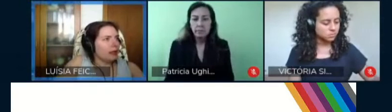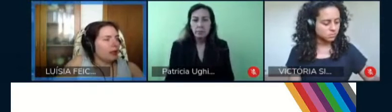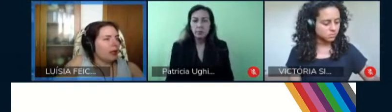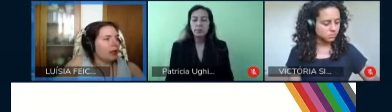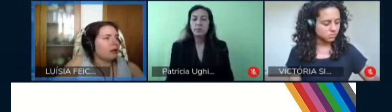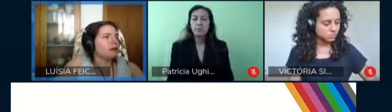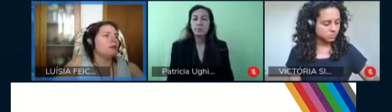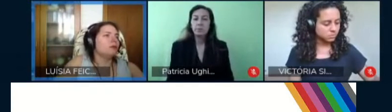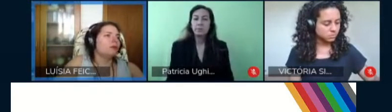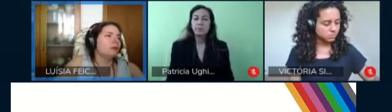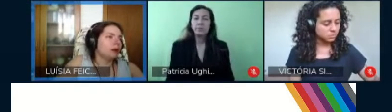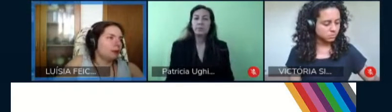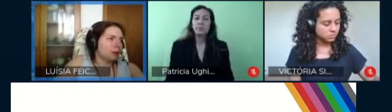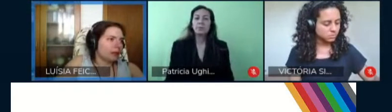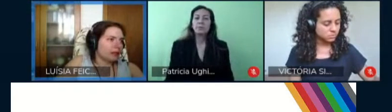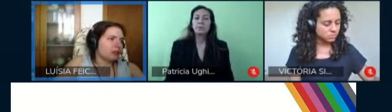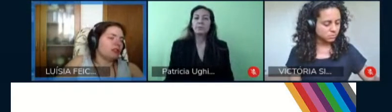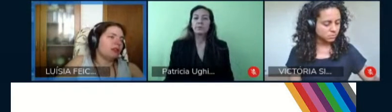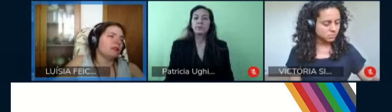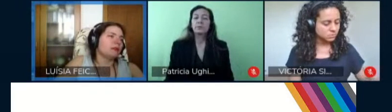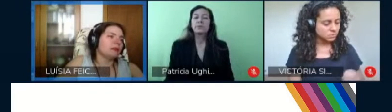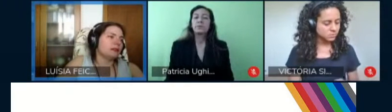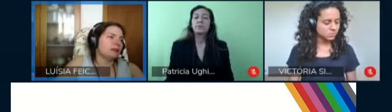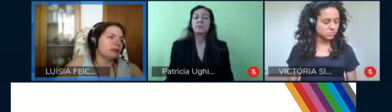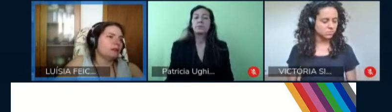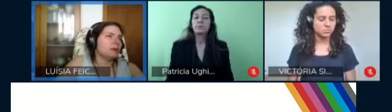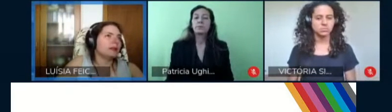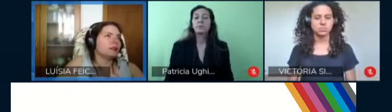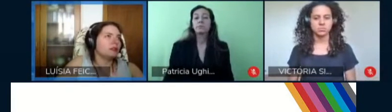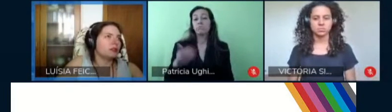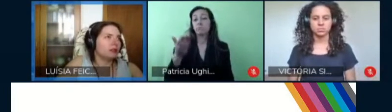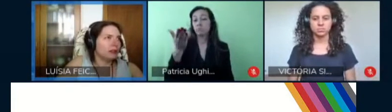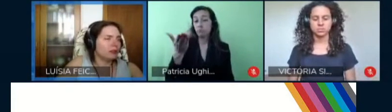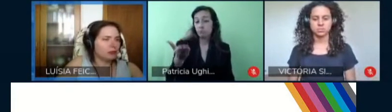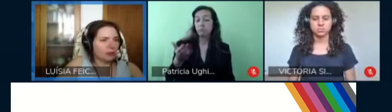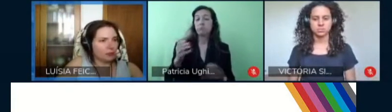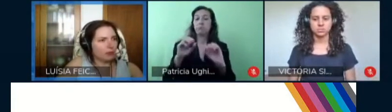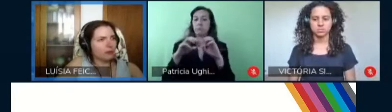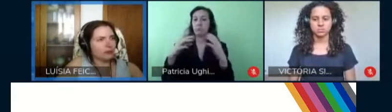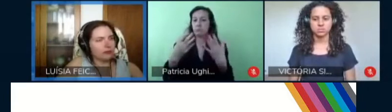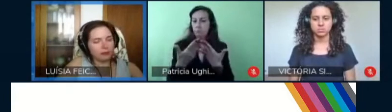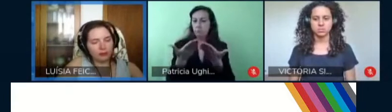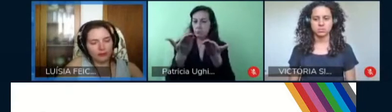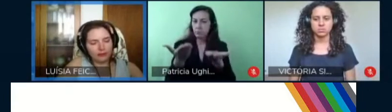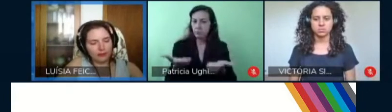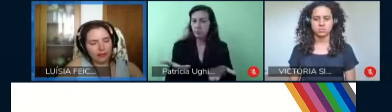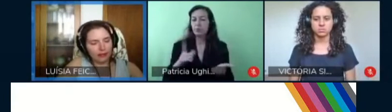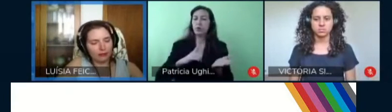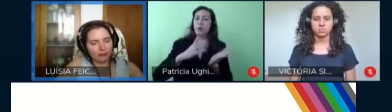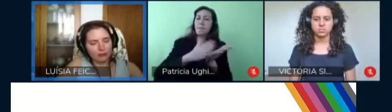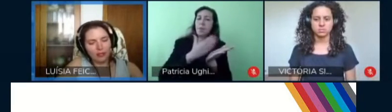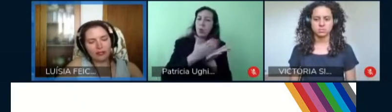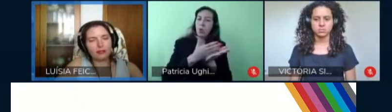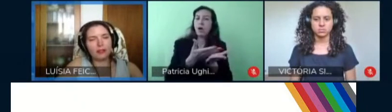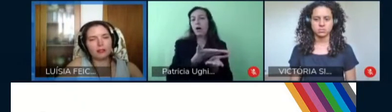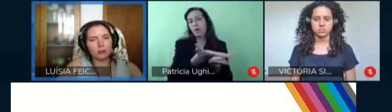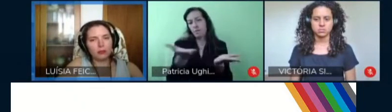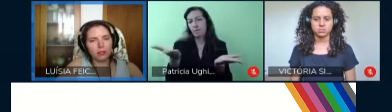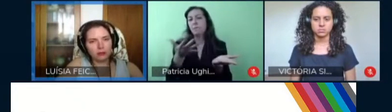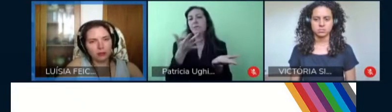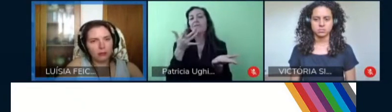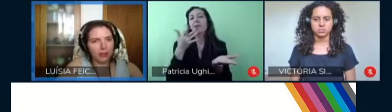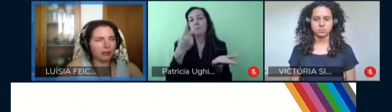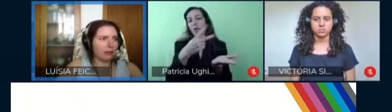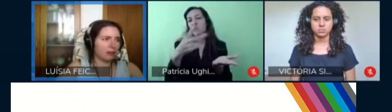E aqui por mais que a gente tenha essa apresentação, por mais que a gente seja um manual para facilitar vocês, e